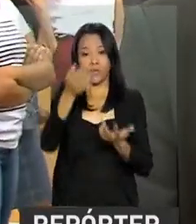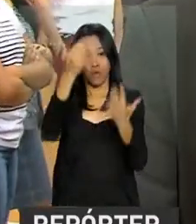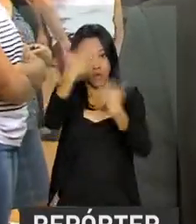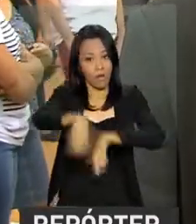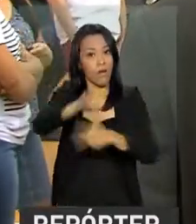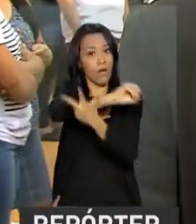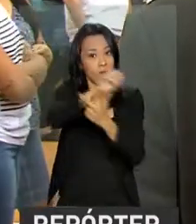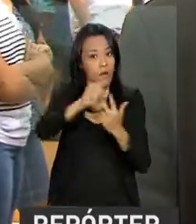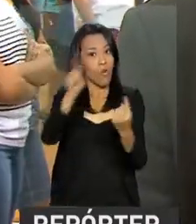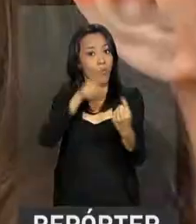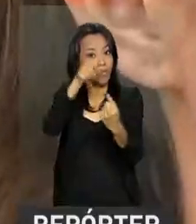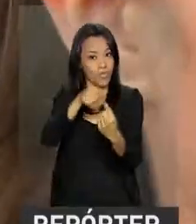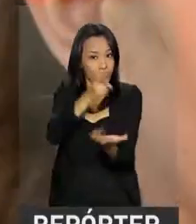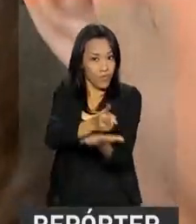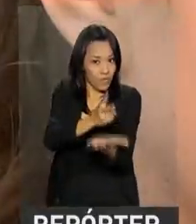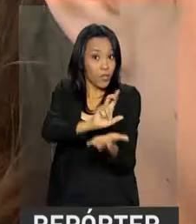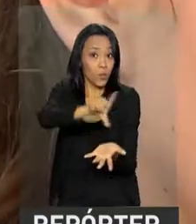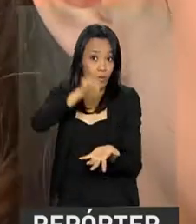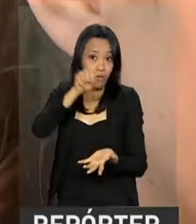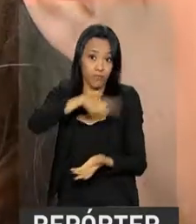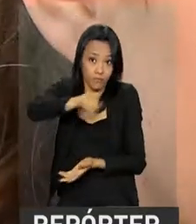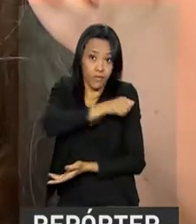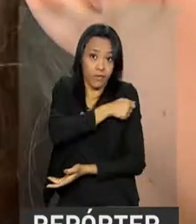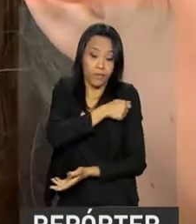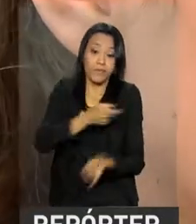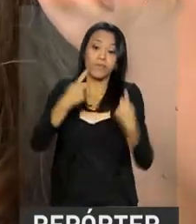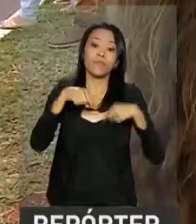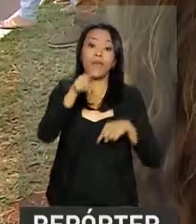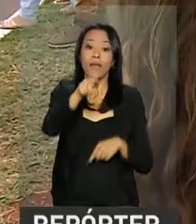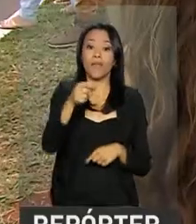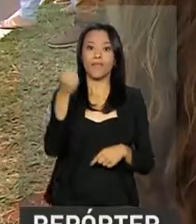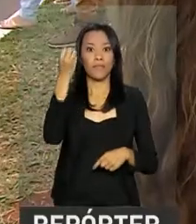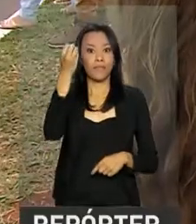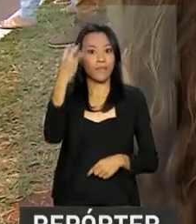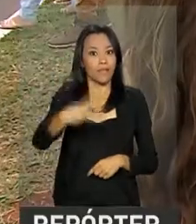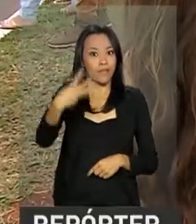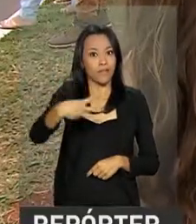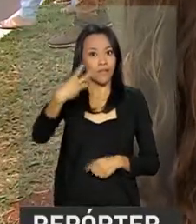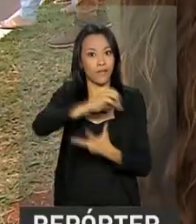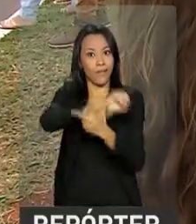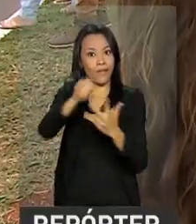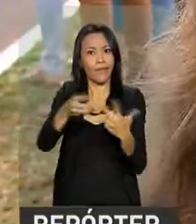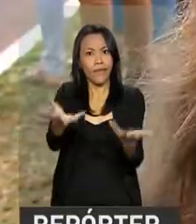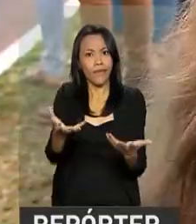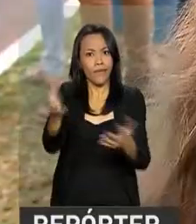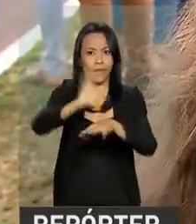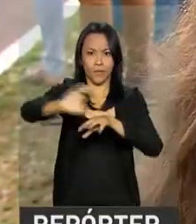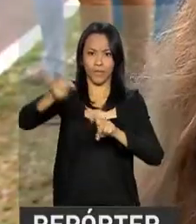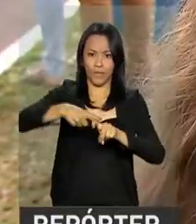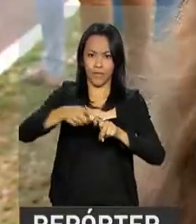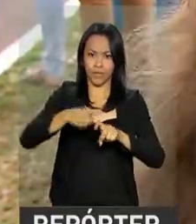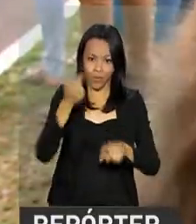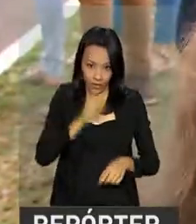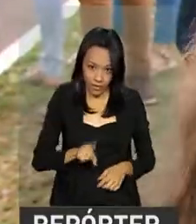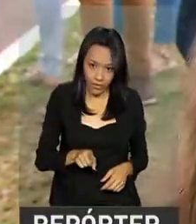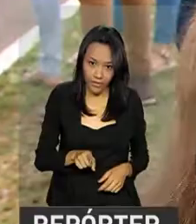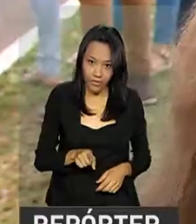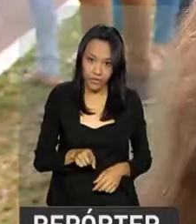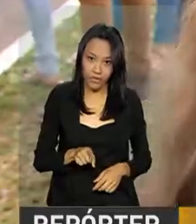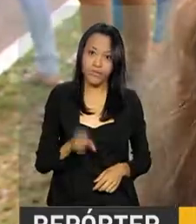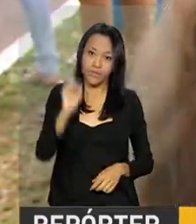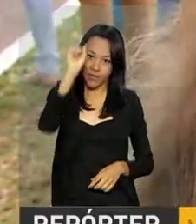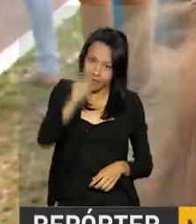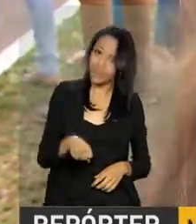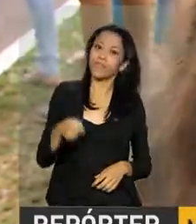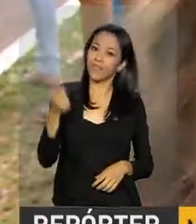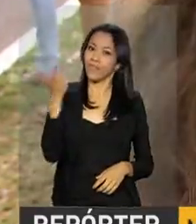mesmo objetivo. Natália está no terceiro Enem, quer o curso de medicina. Dessa vez vai? Ah, vai.